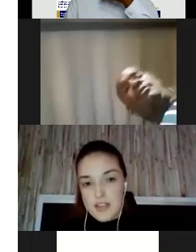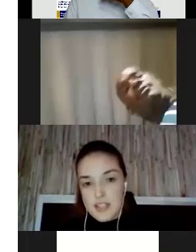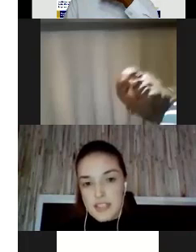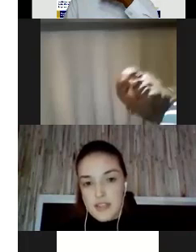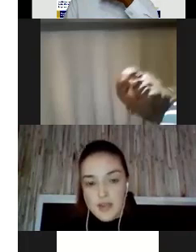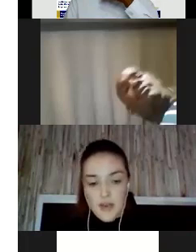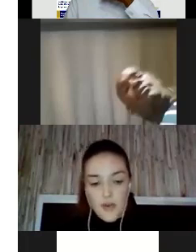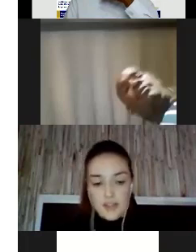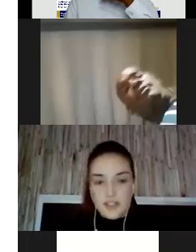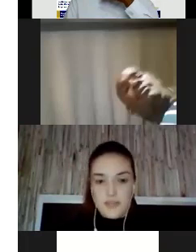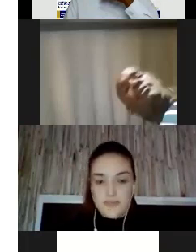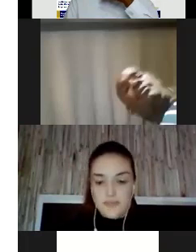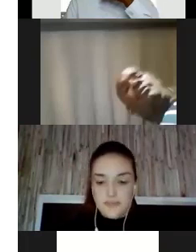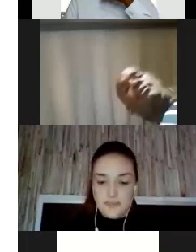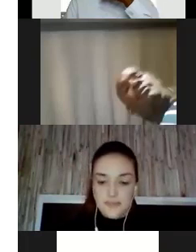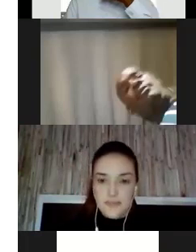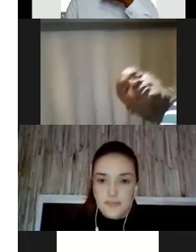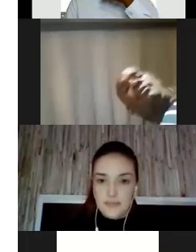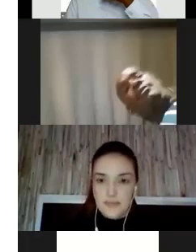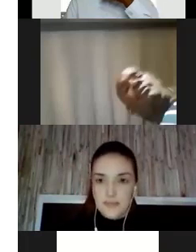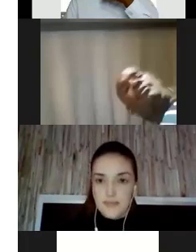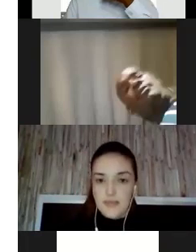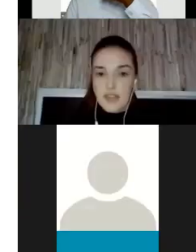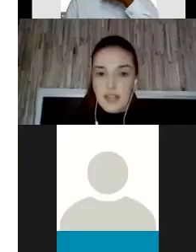em direção à costa.